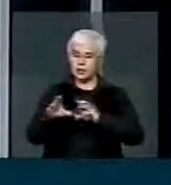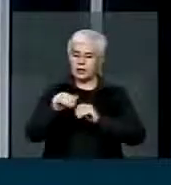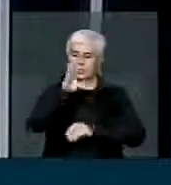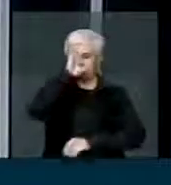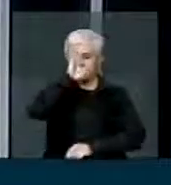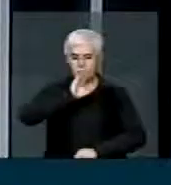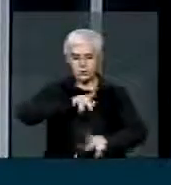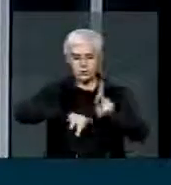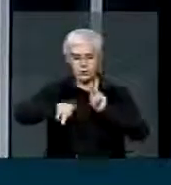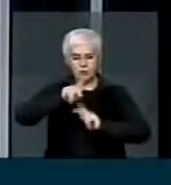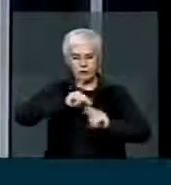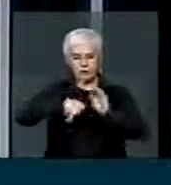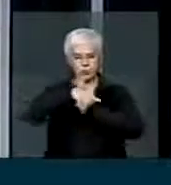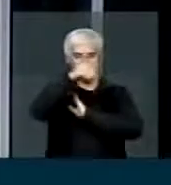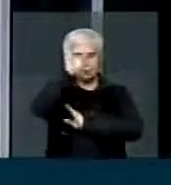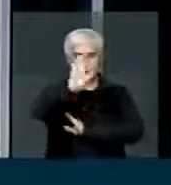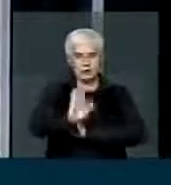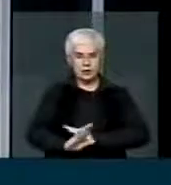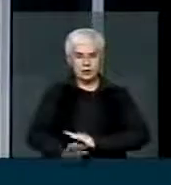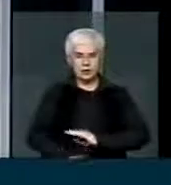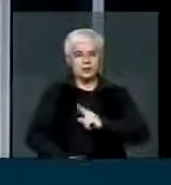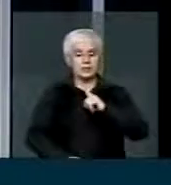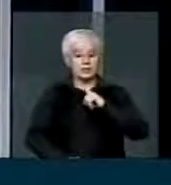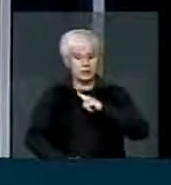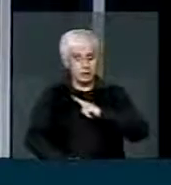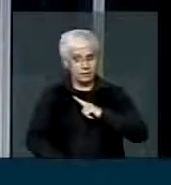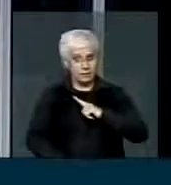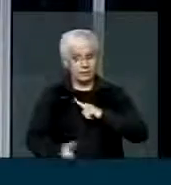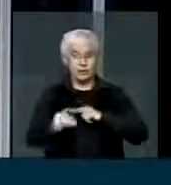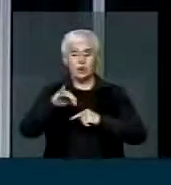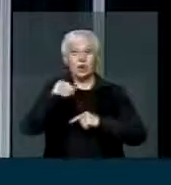pública brasileira tem uma oportunidade